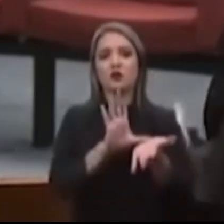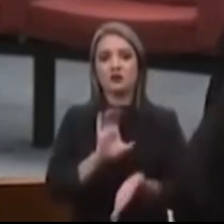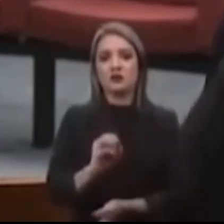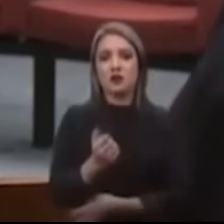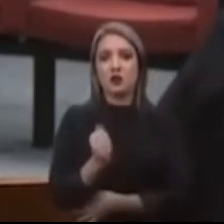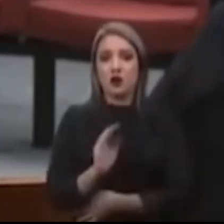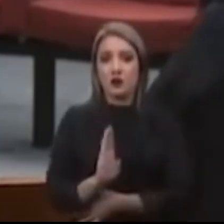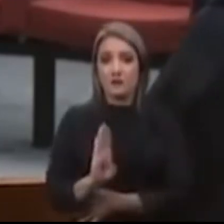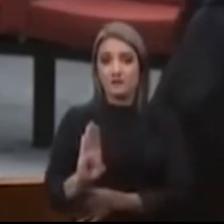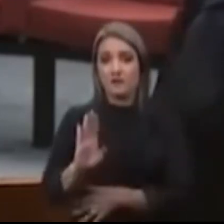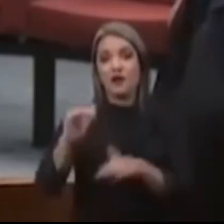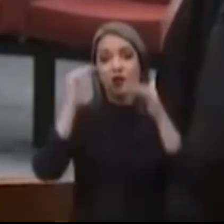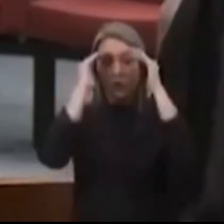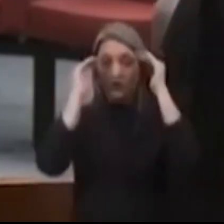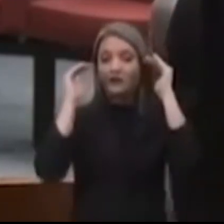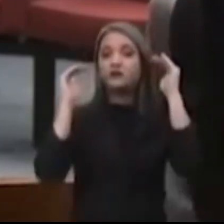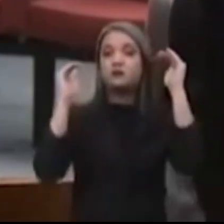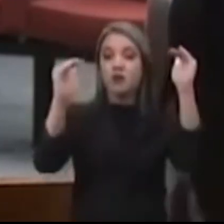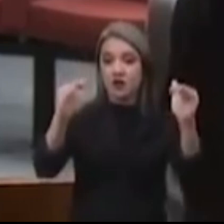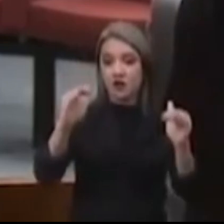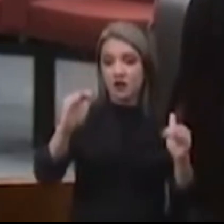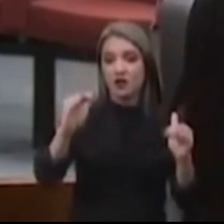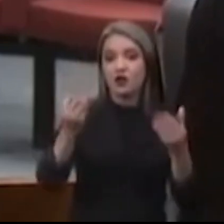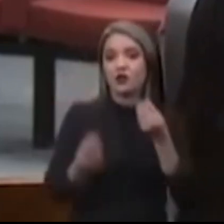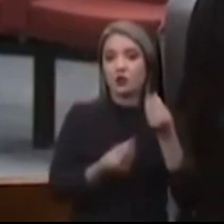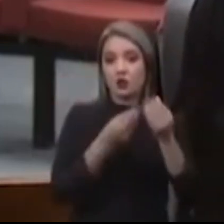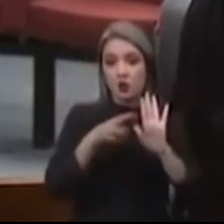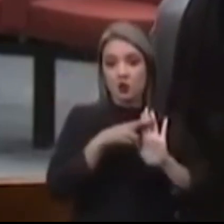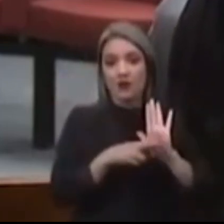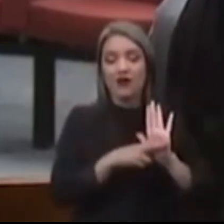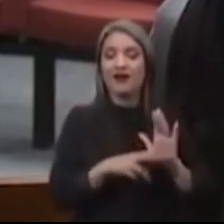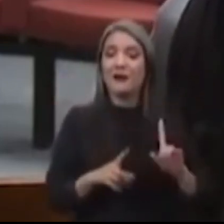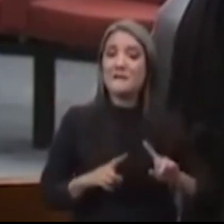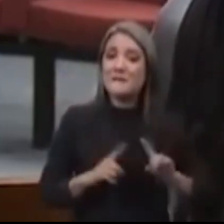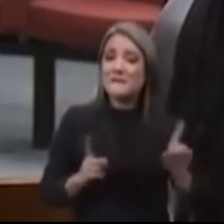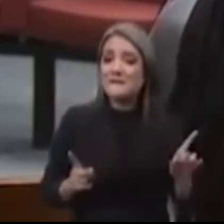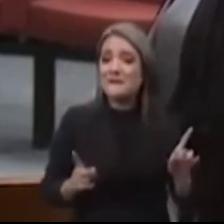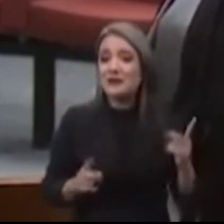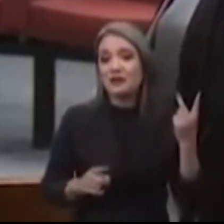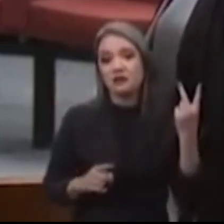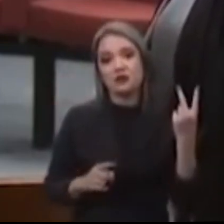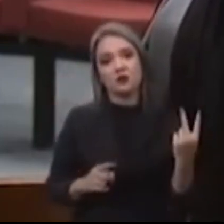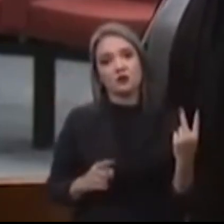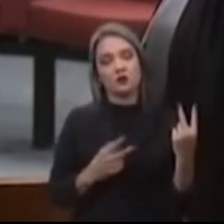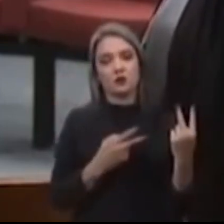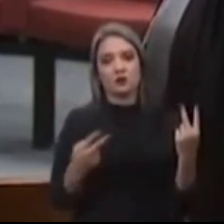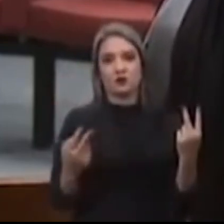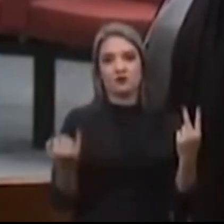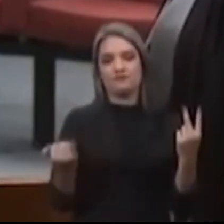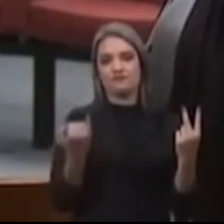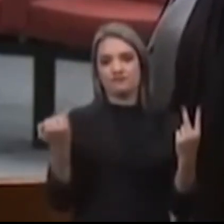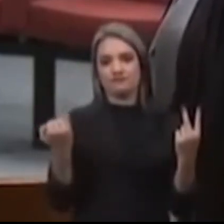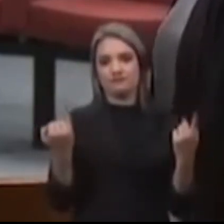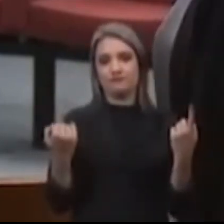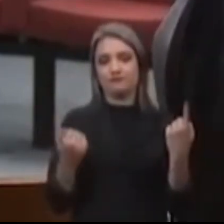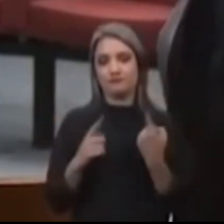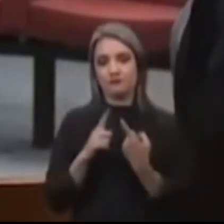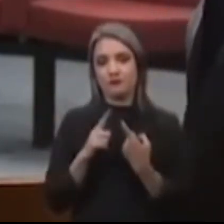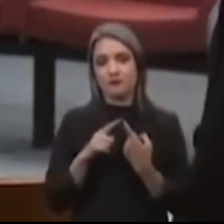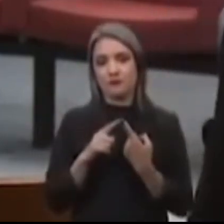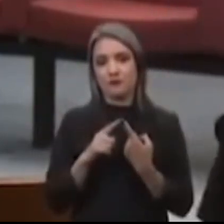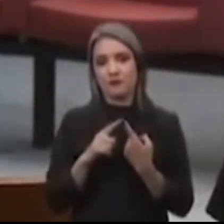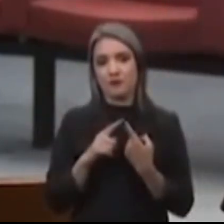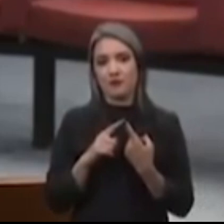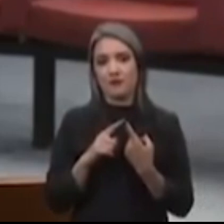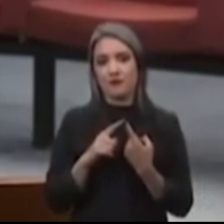respeito o entendimento de vossa excelência dos seus eminentes pares Mas duas ponderações sumariamente primeira nós